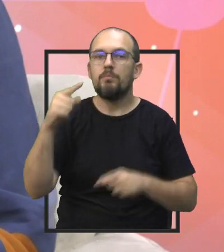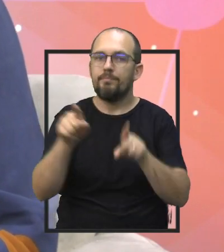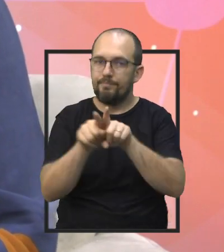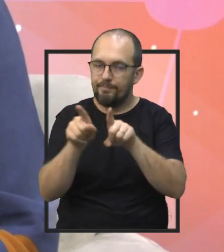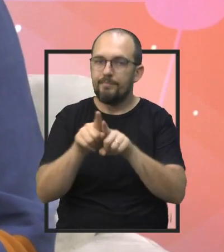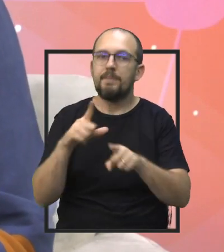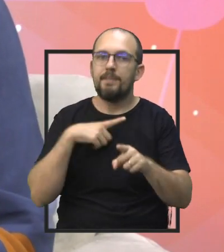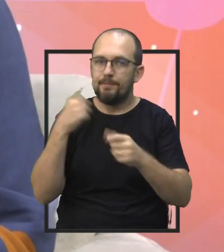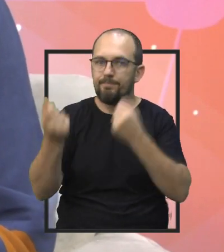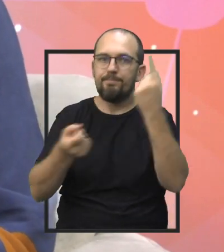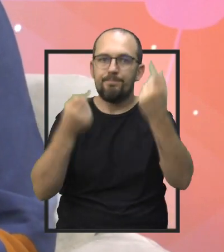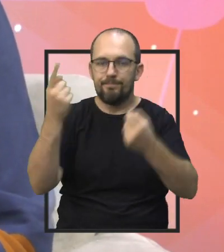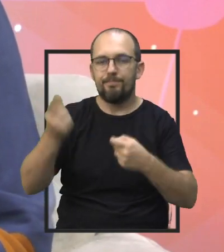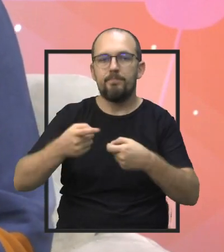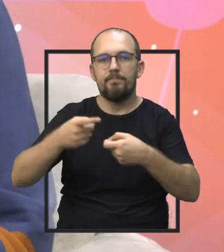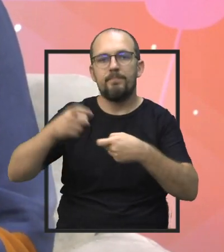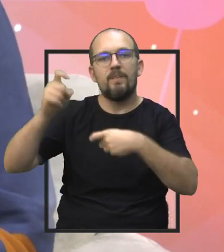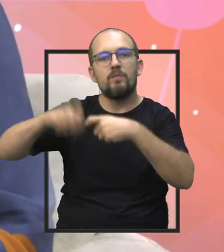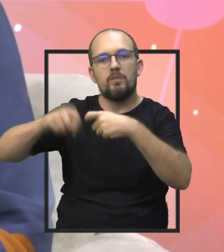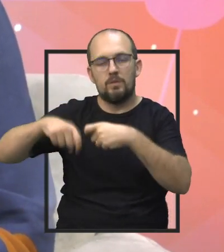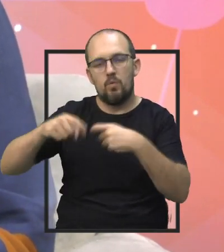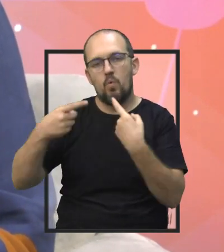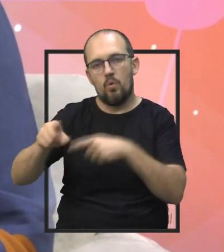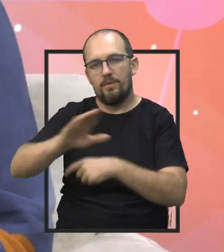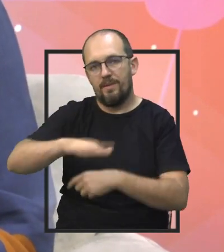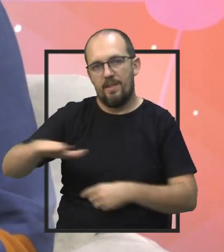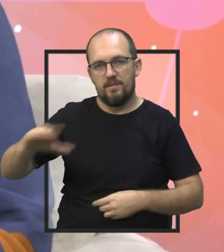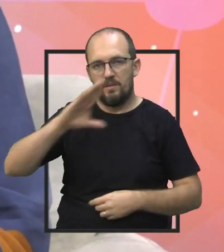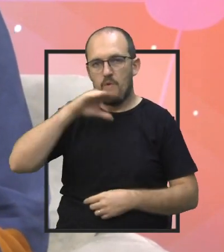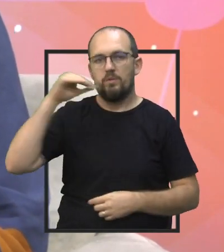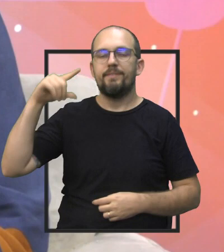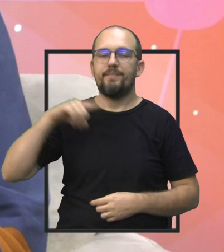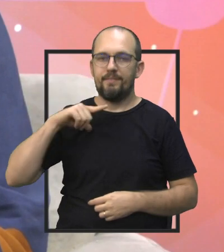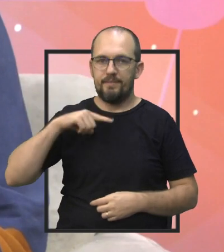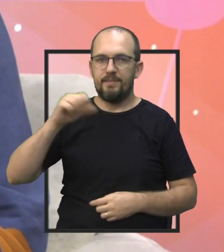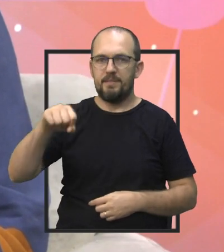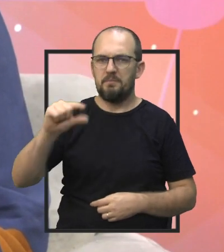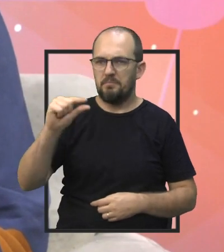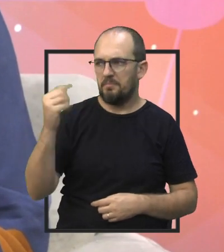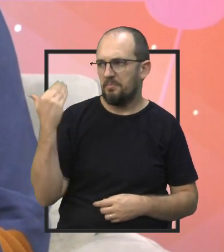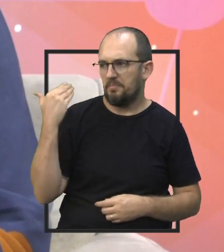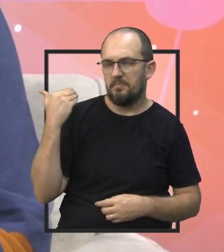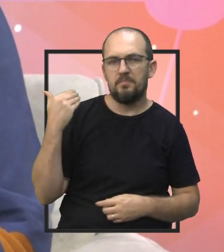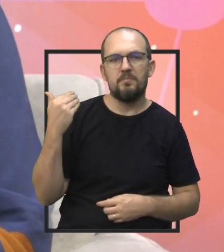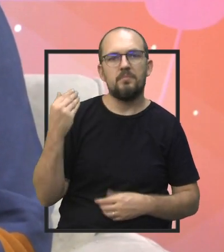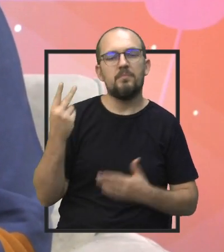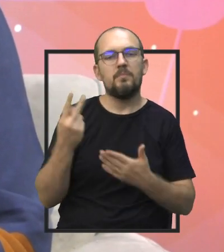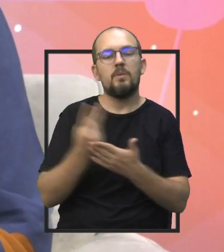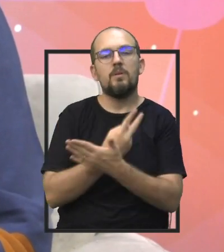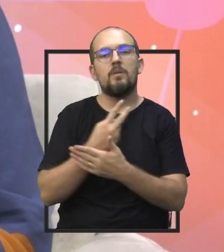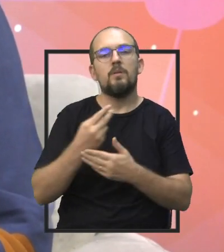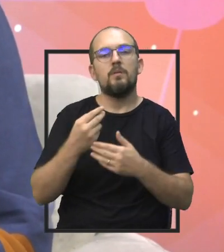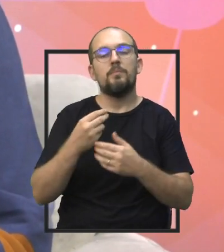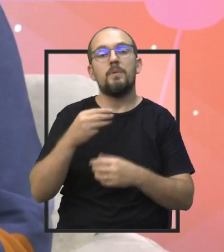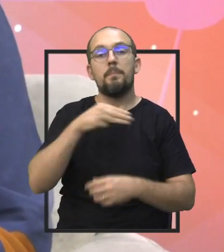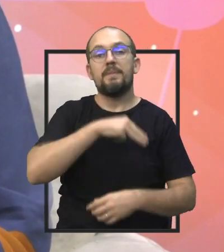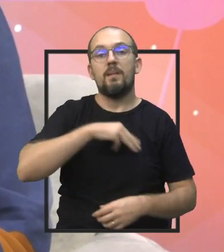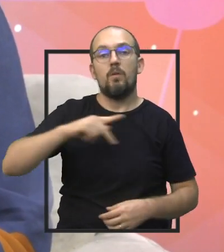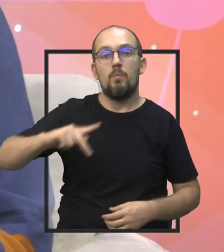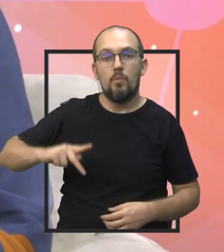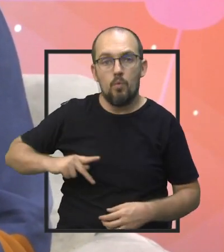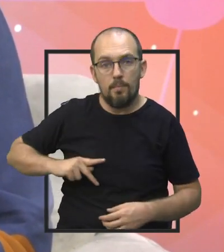também nós temos casos de violência sexual contra as crianças e adolescentes, né? Recentemente o Ministério